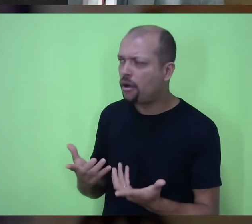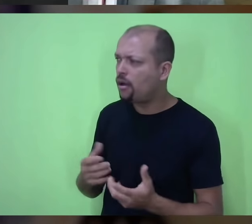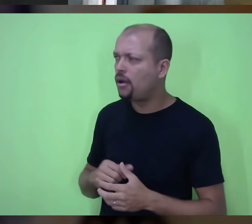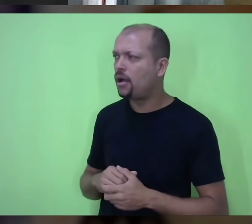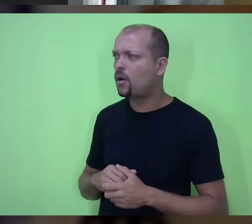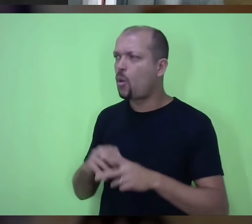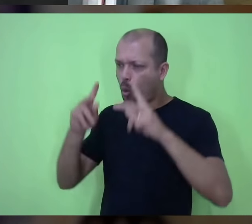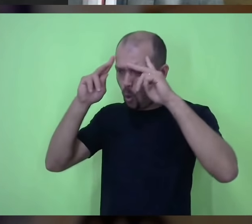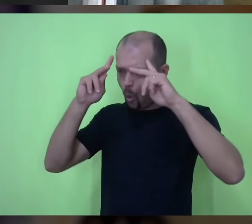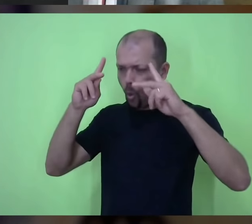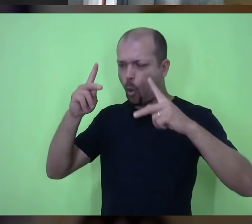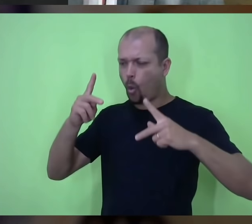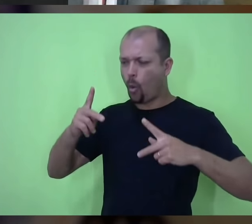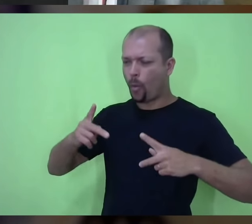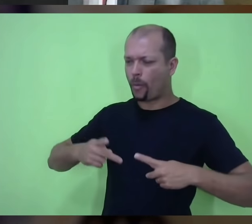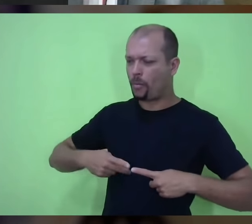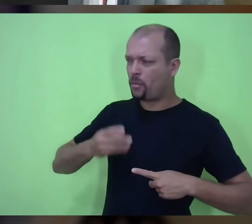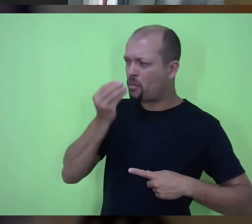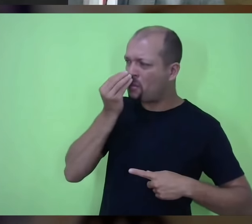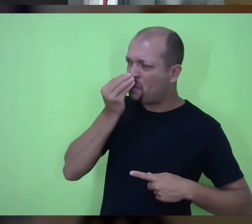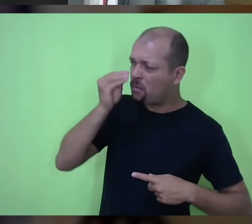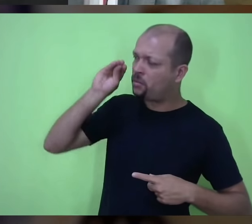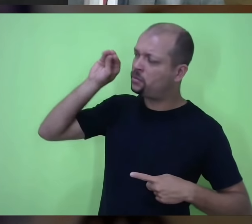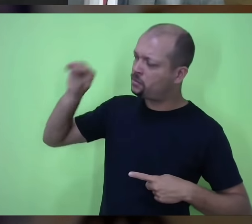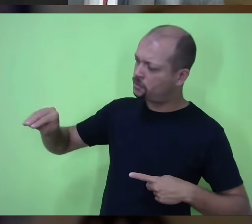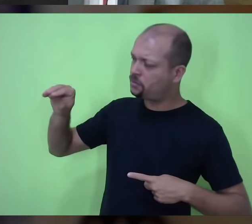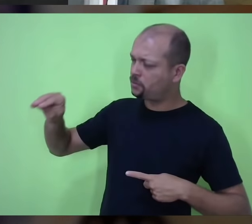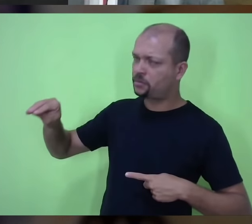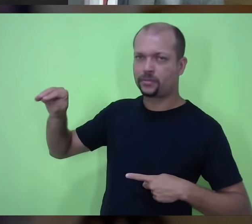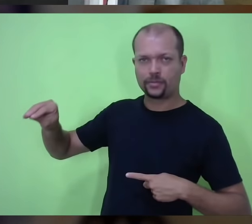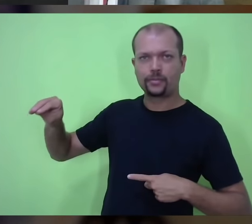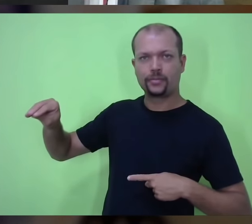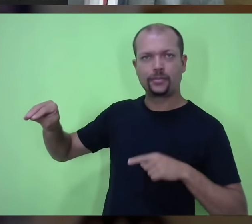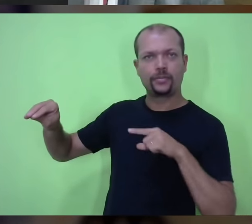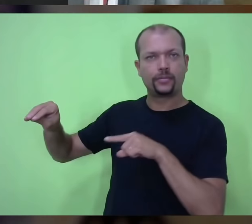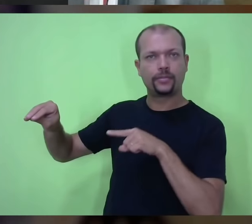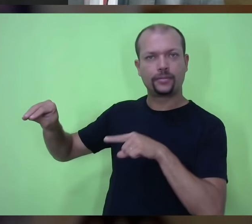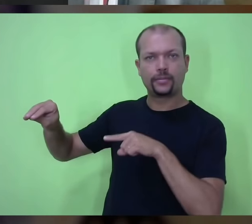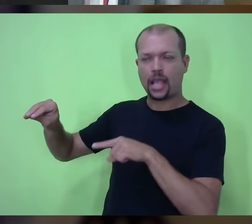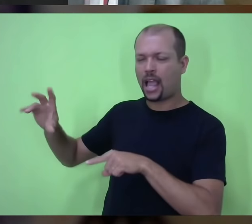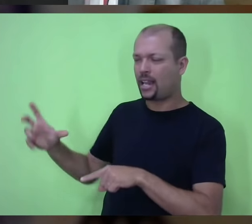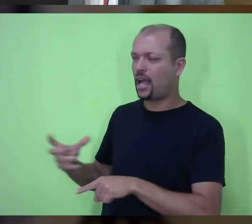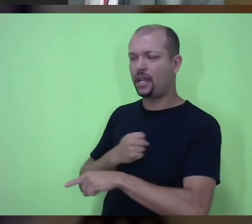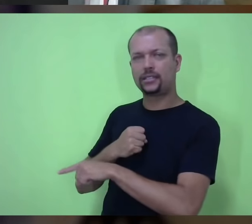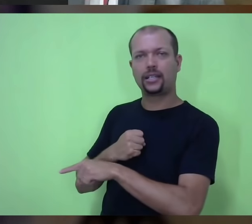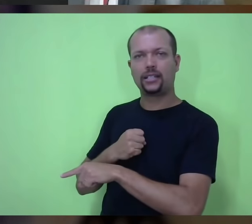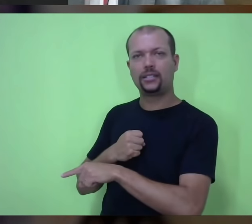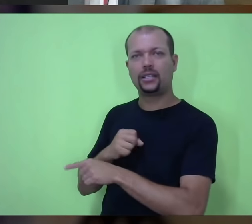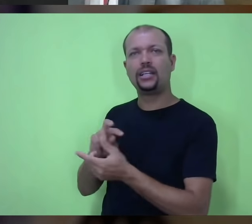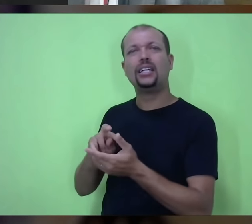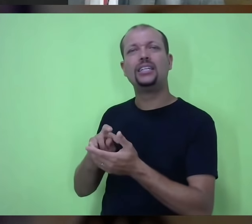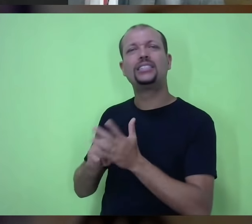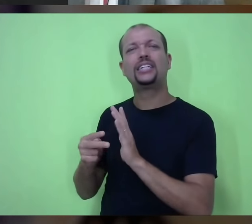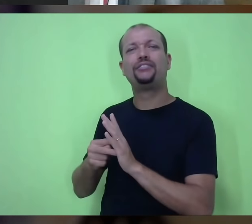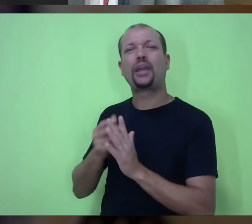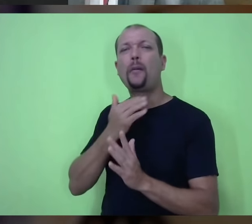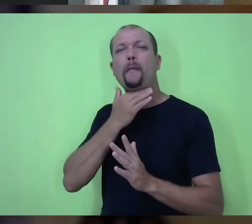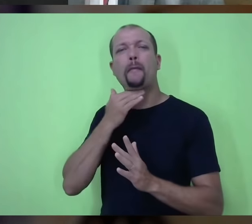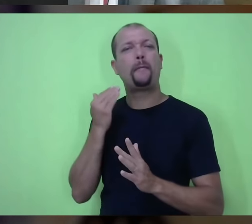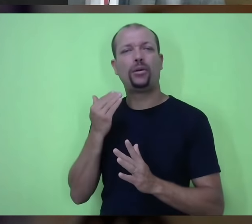humano virar as costas para esse irmão, esse resgatador, é uma sentença de